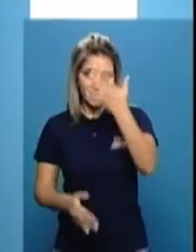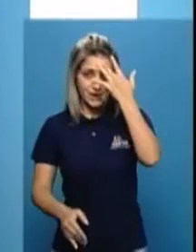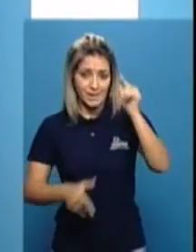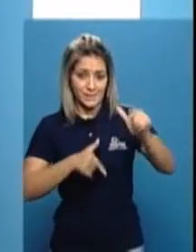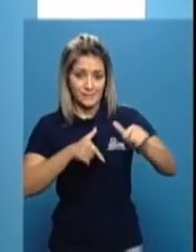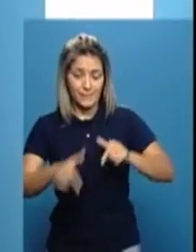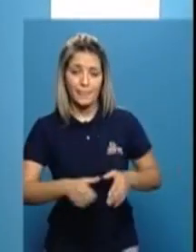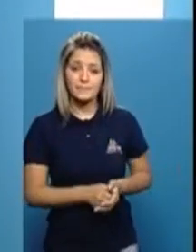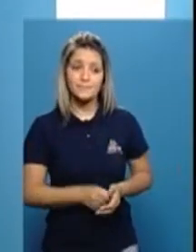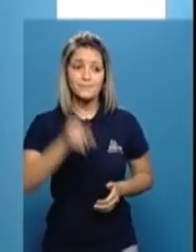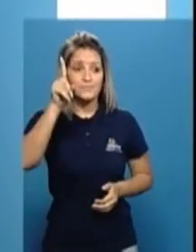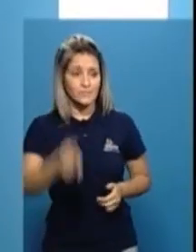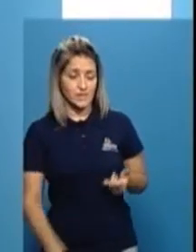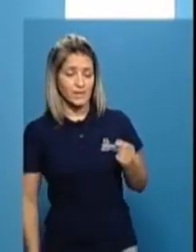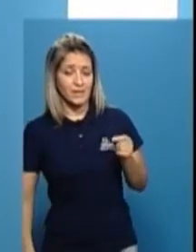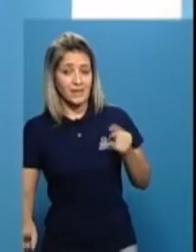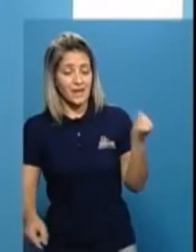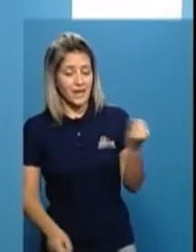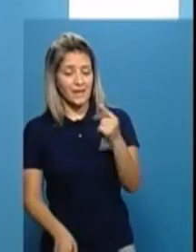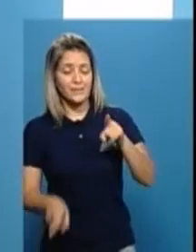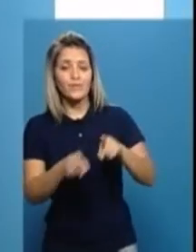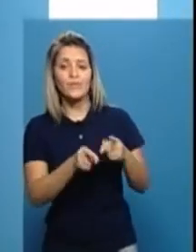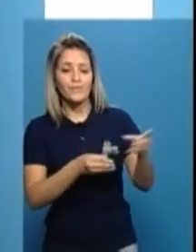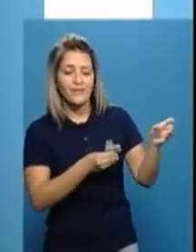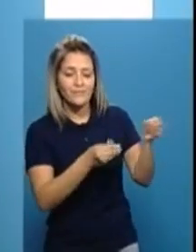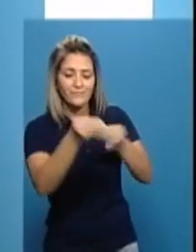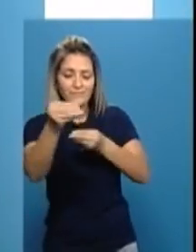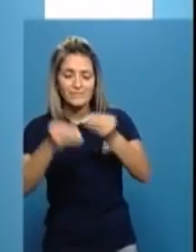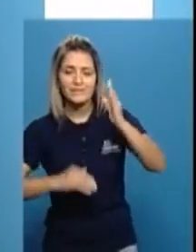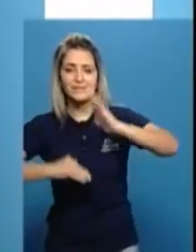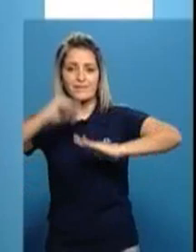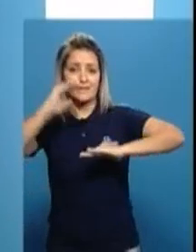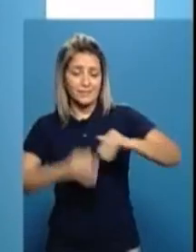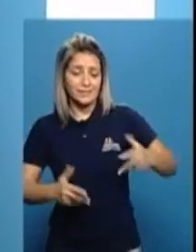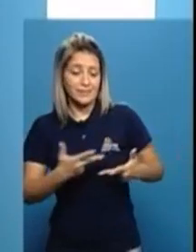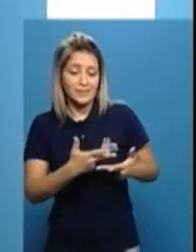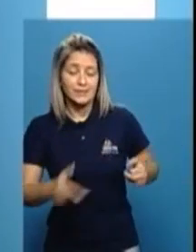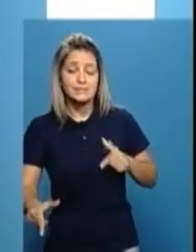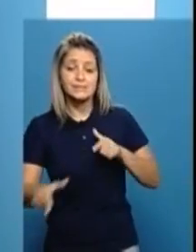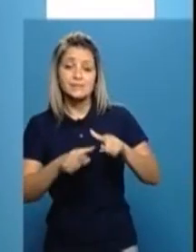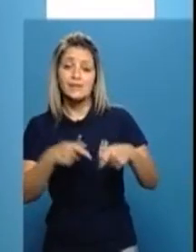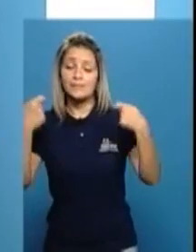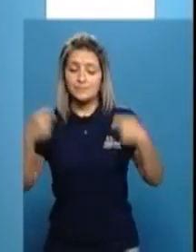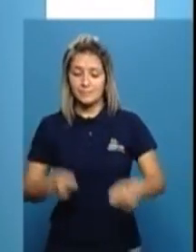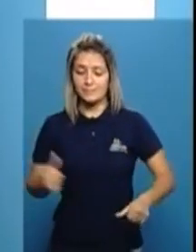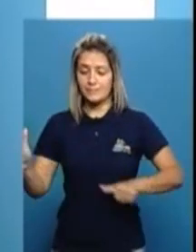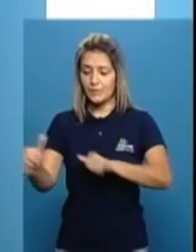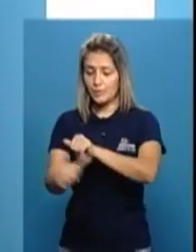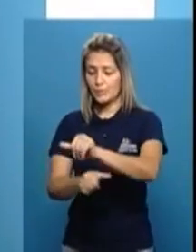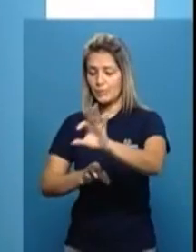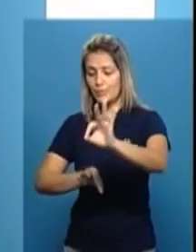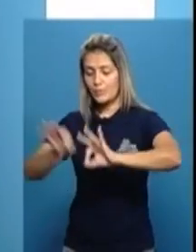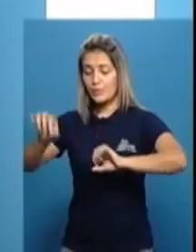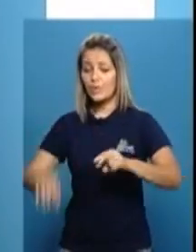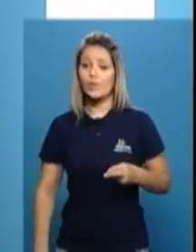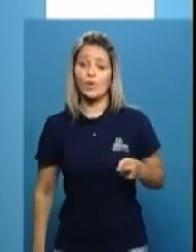Outro ponto é a flexibilidade nas operações. As necessidades de mudança de projeto ou de